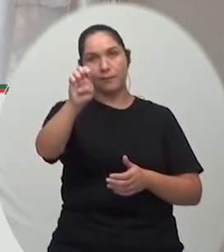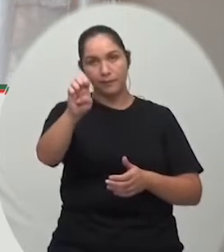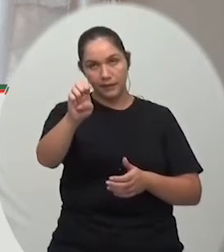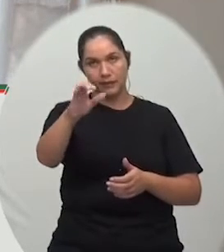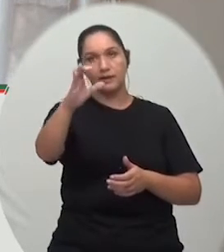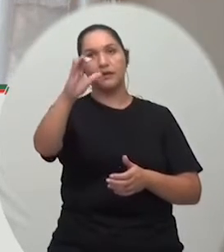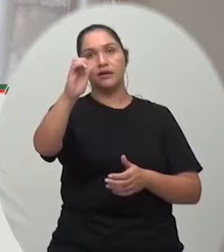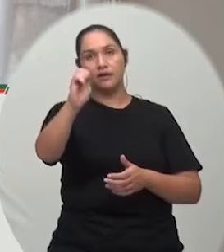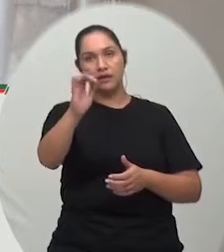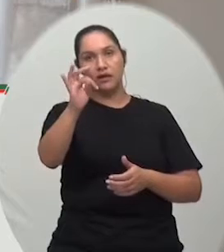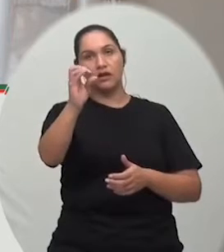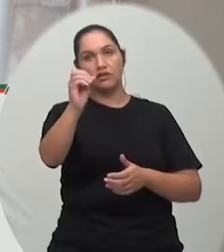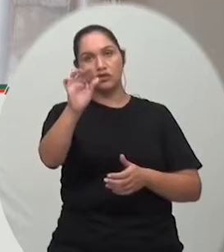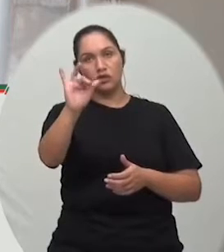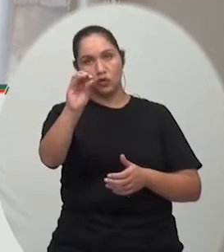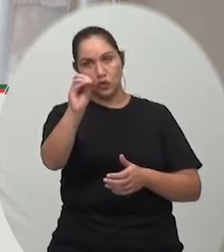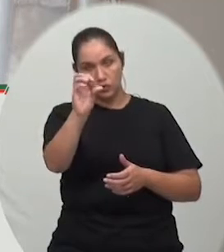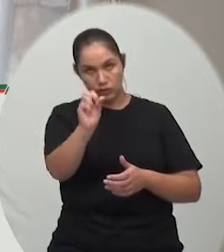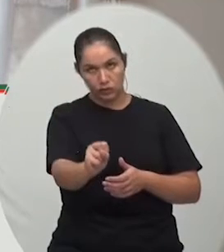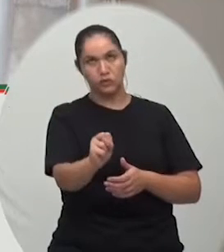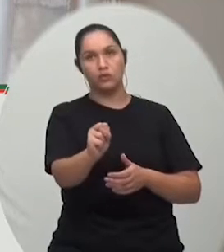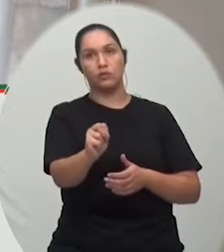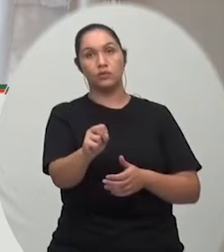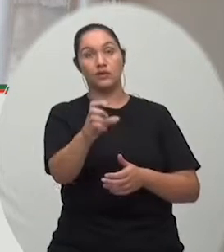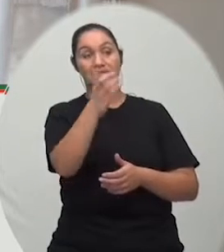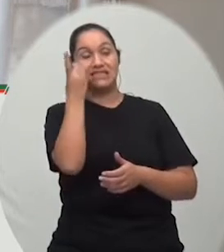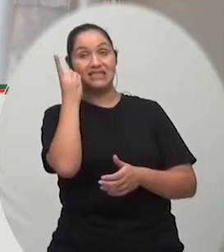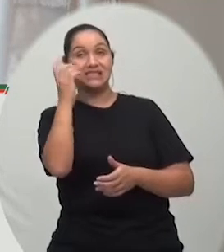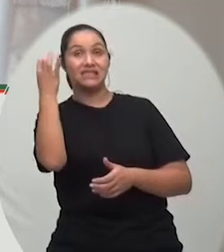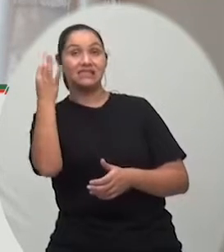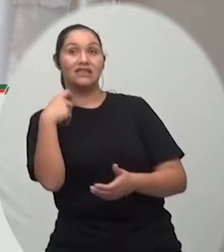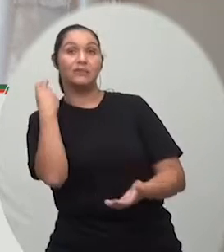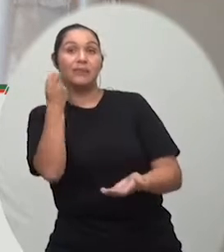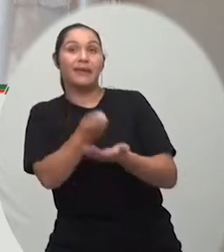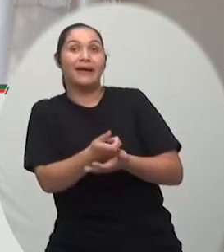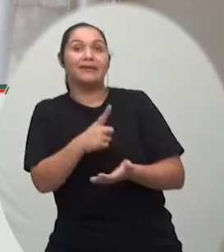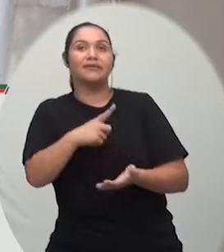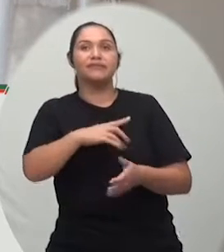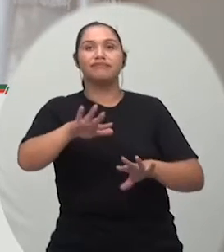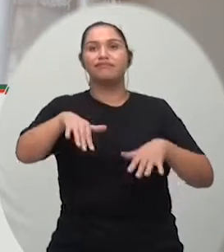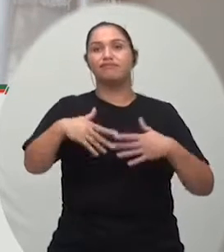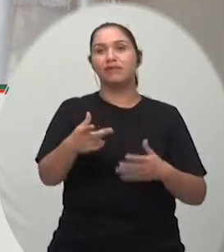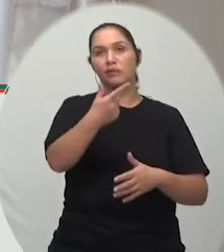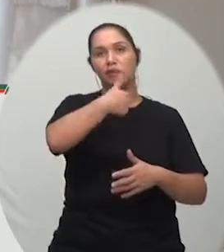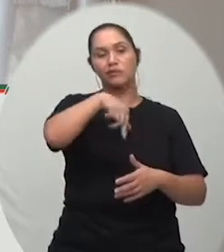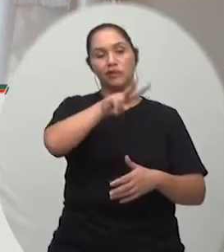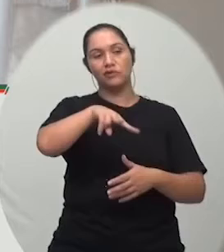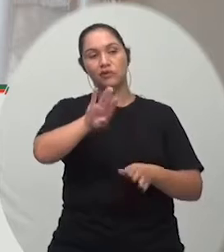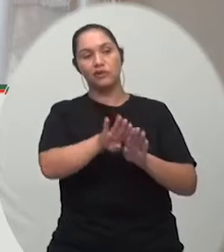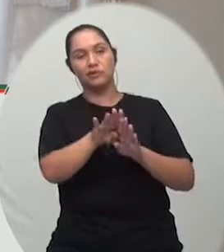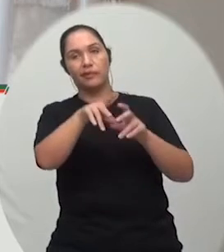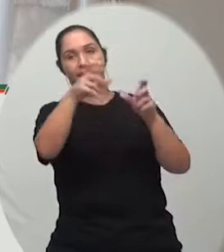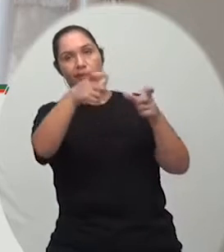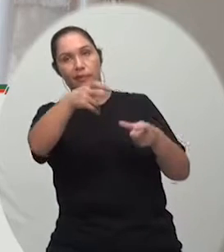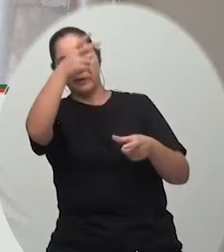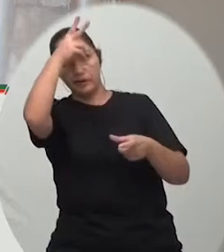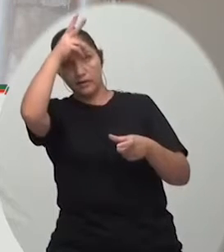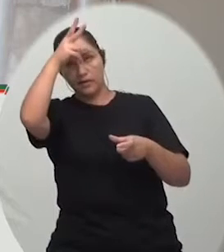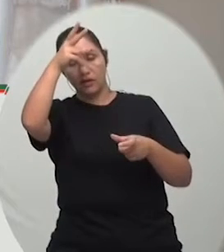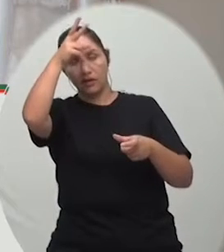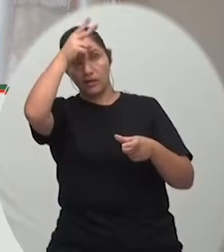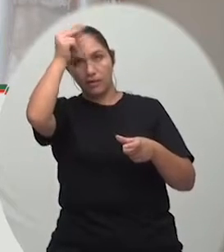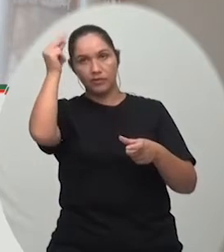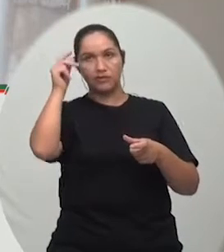todos ser resolvidos, né? Tanto entrada e saída. Então, muitas ações foram feitas, né, pelo município e por nós também, vereadores, que passou aqui para